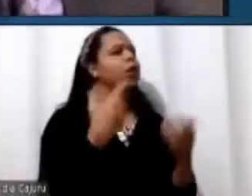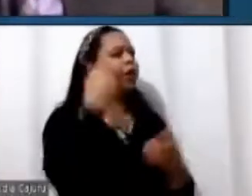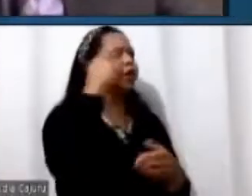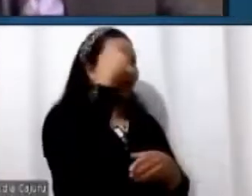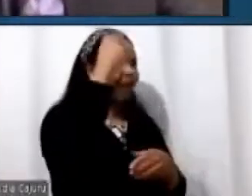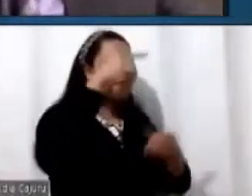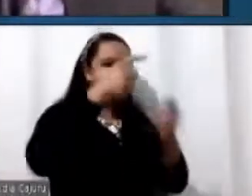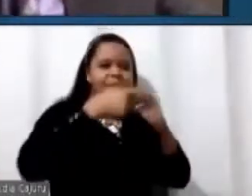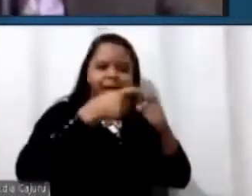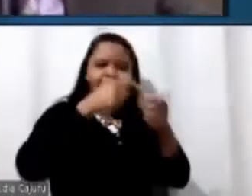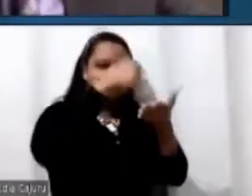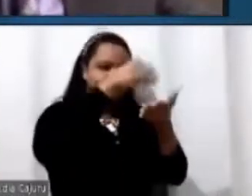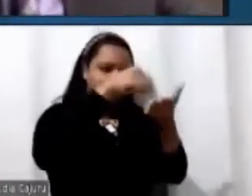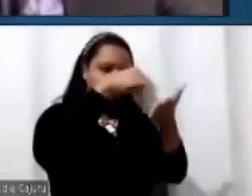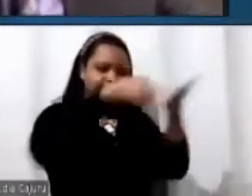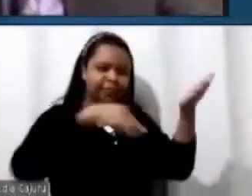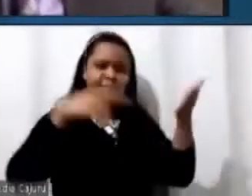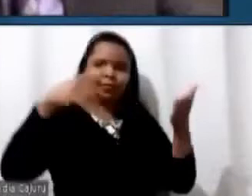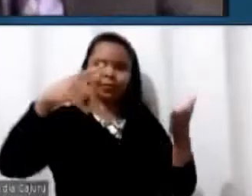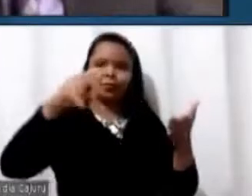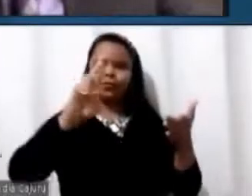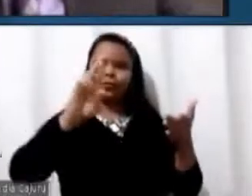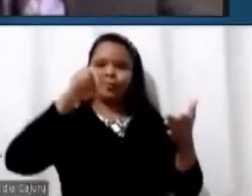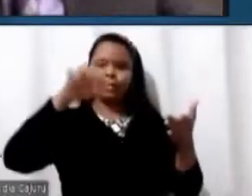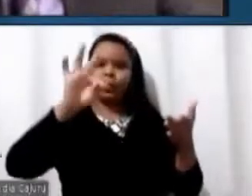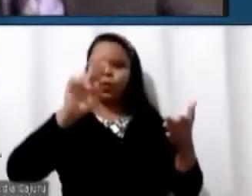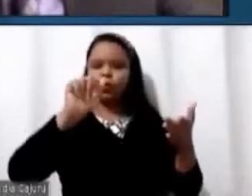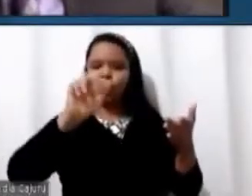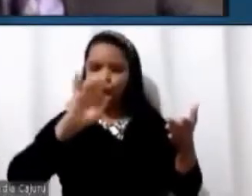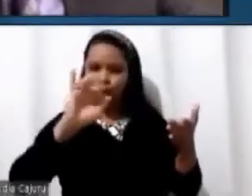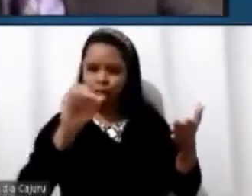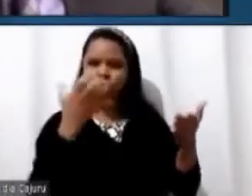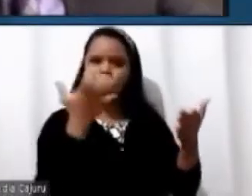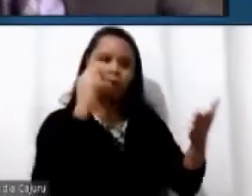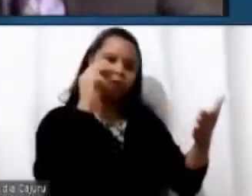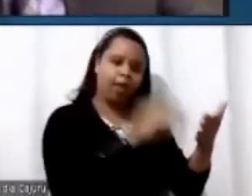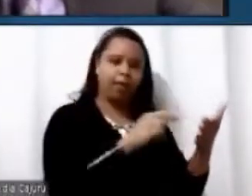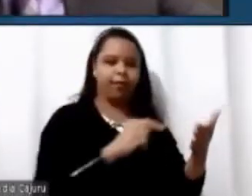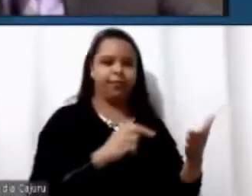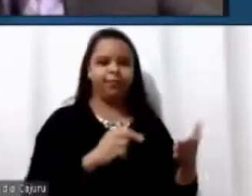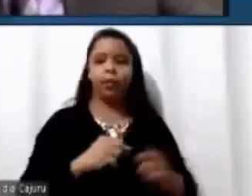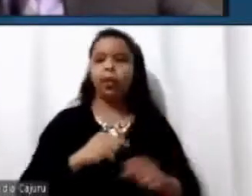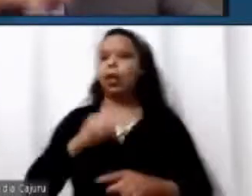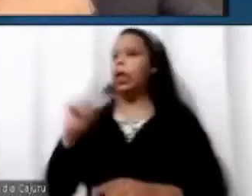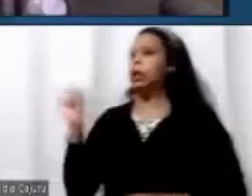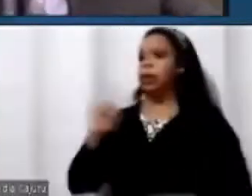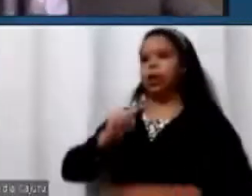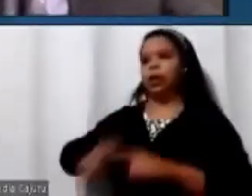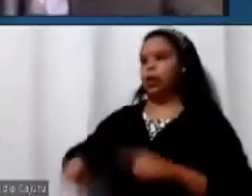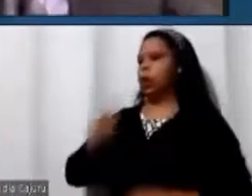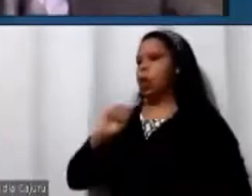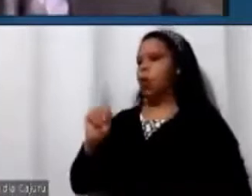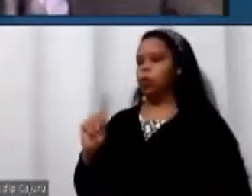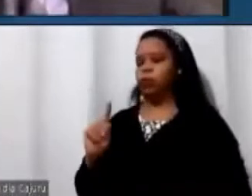entrega o prontuário médico. O prontuário médico é um documento que não entrega a ninguém, nem mesmo ao paciente. São sempre cópias do prontuário médico que